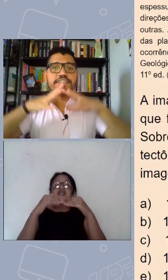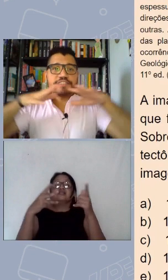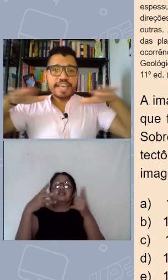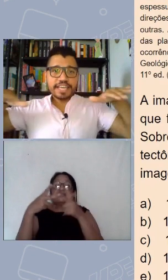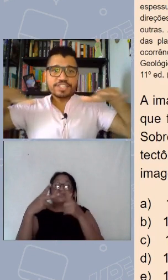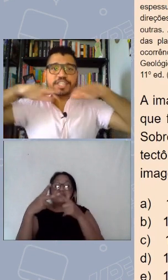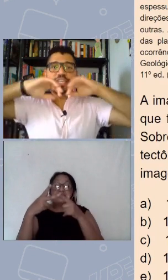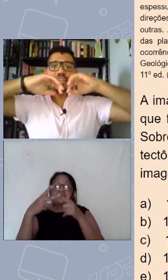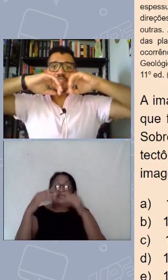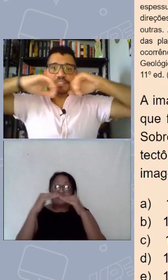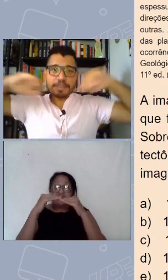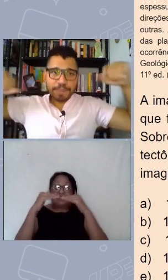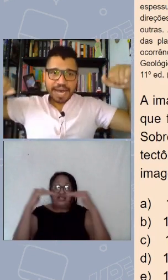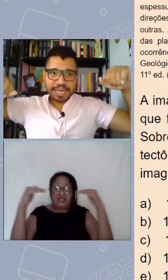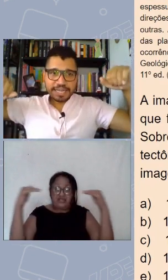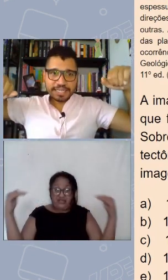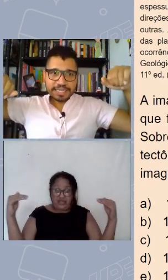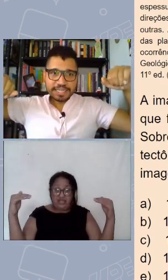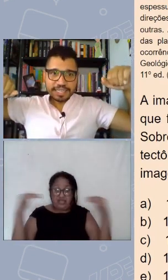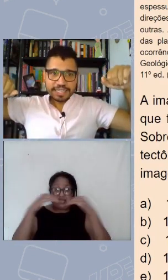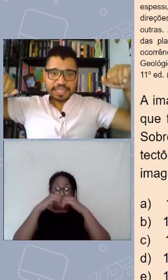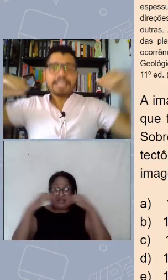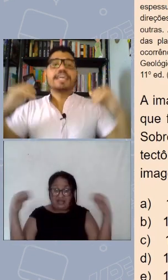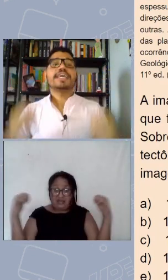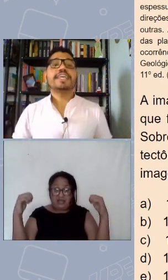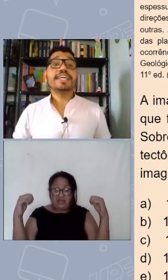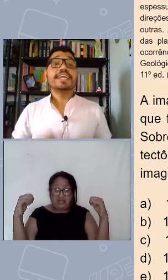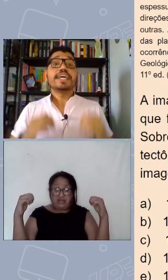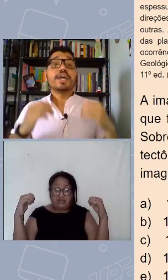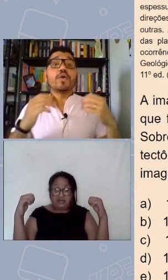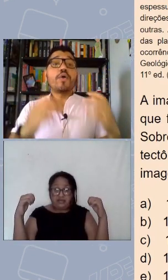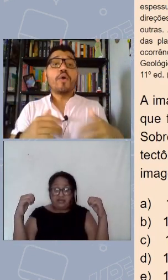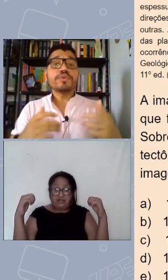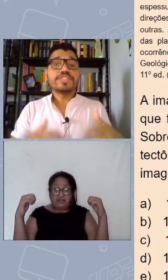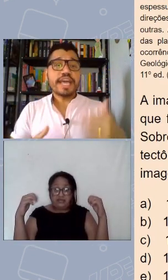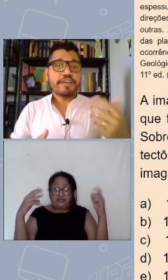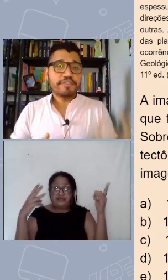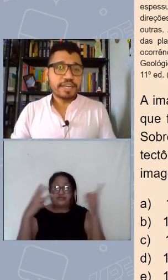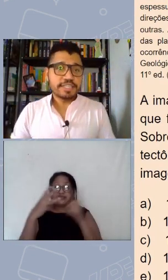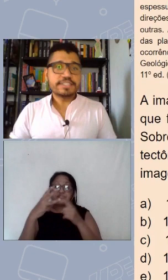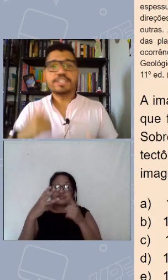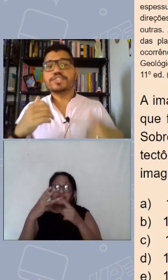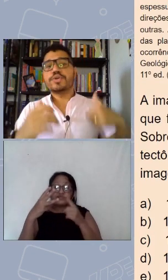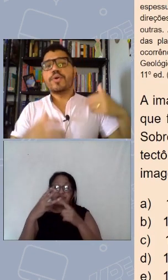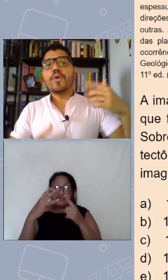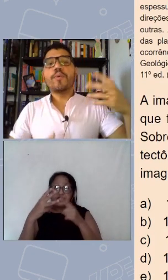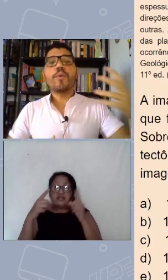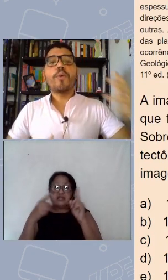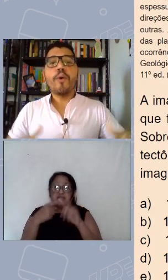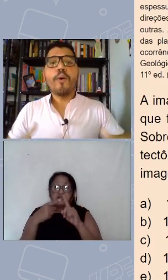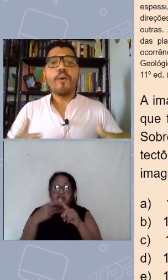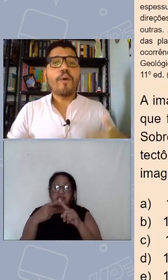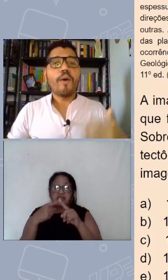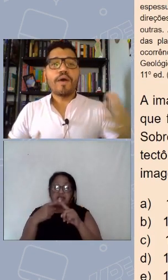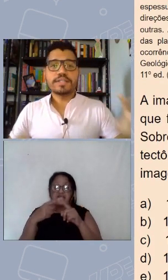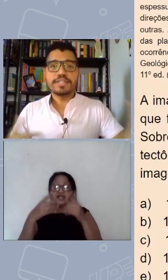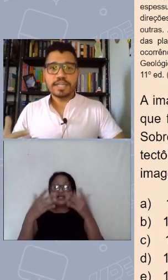diverge separa e conservantes ou